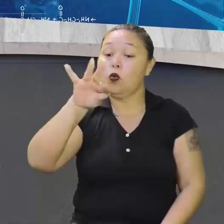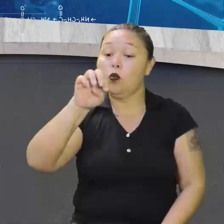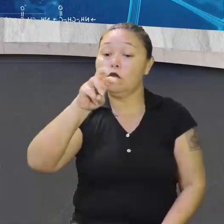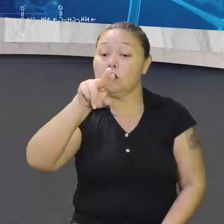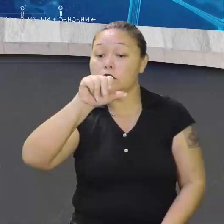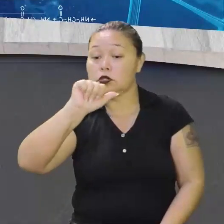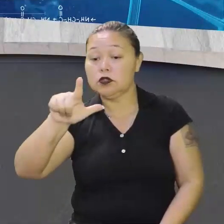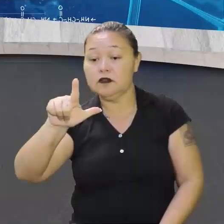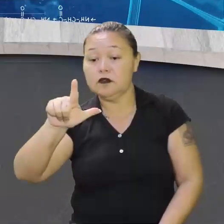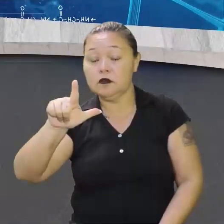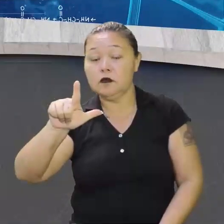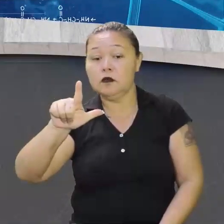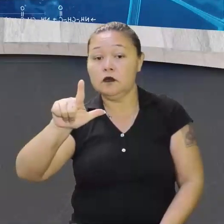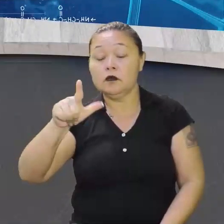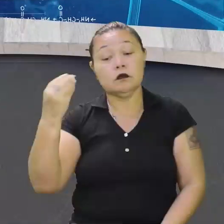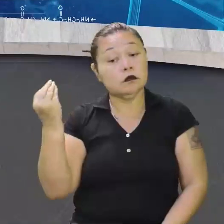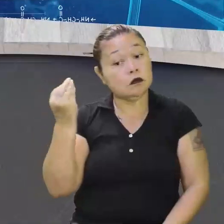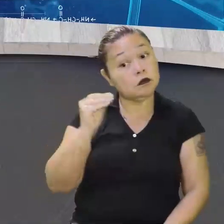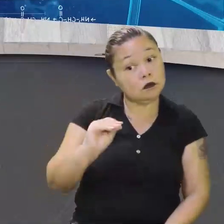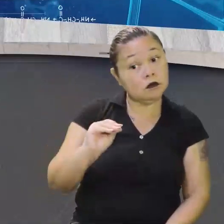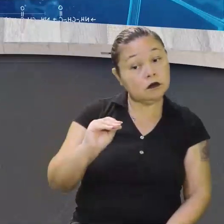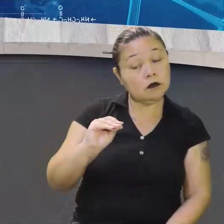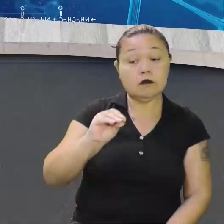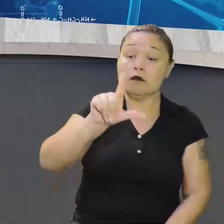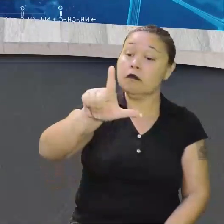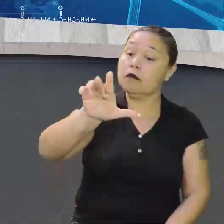lenha é o combustível.